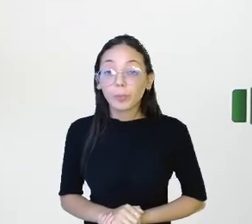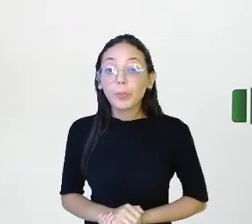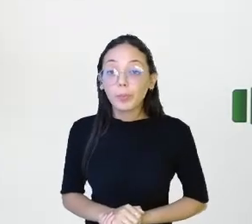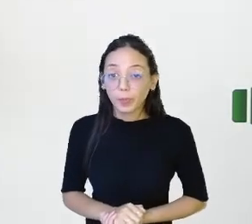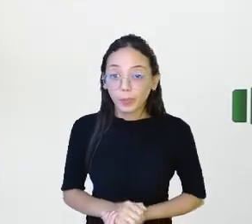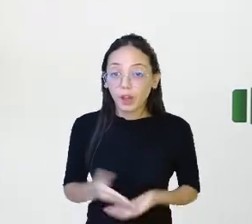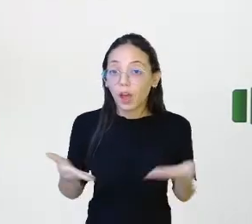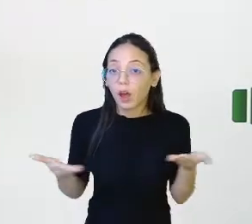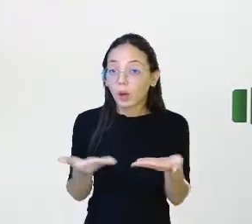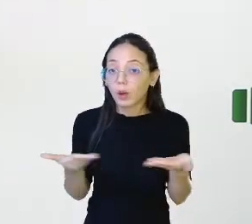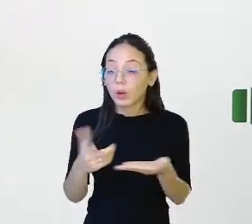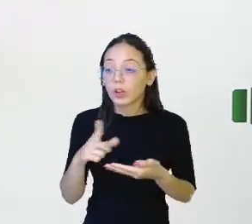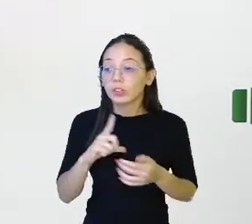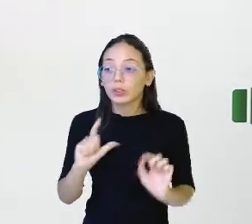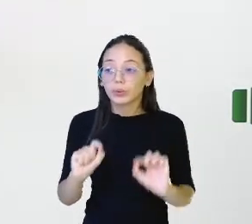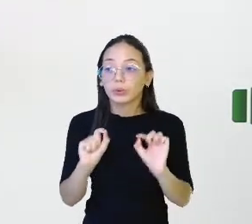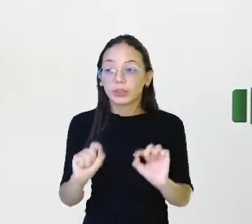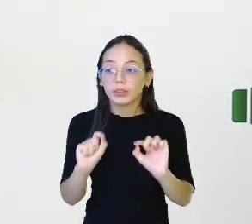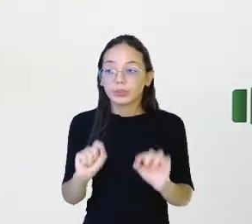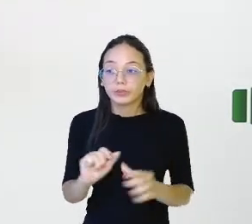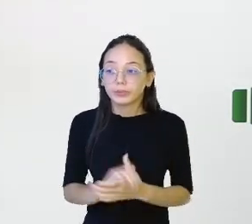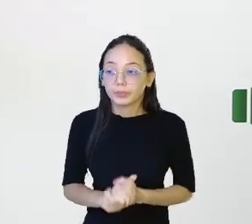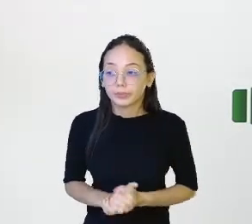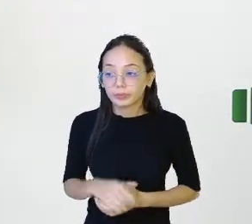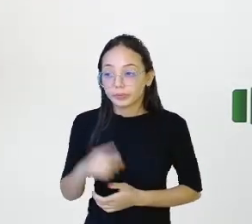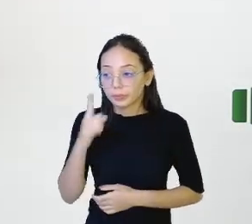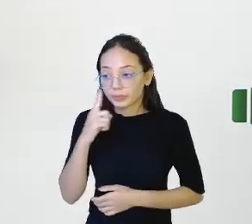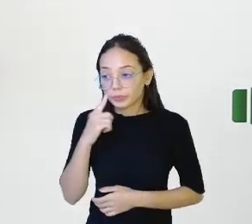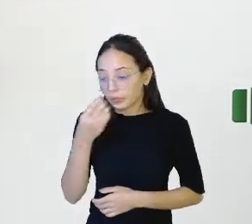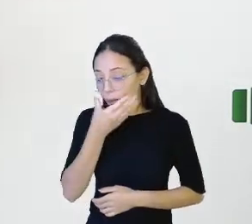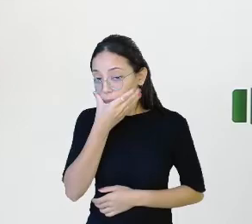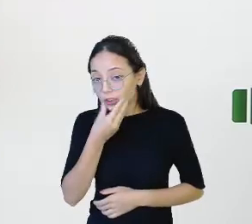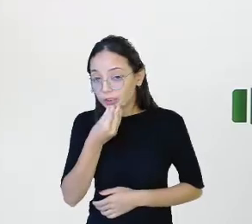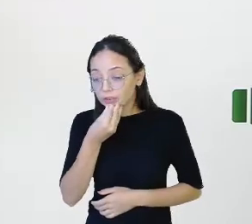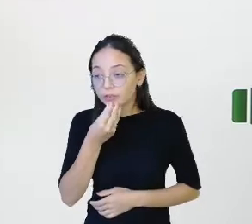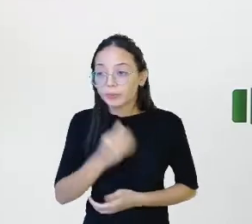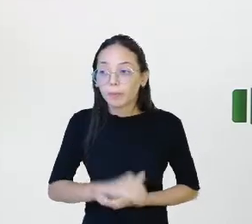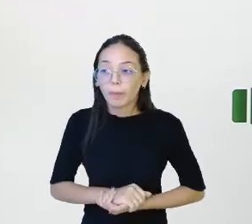Agora eu tenho um garoto